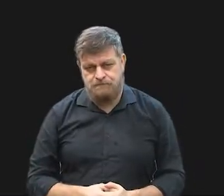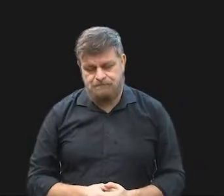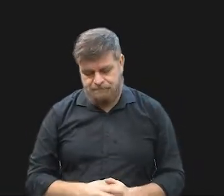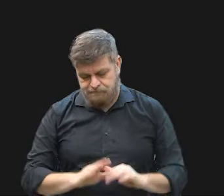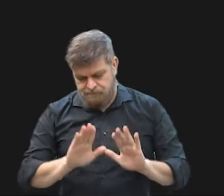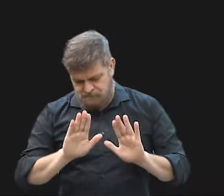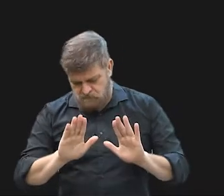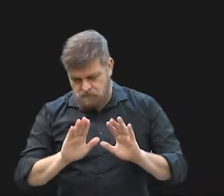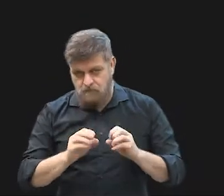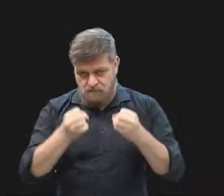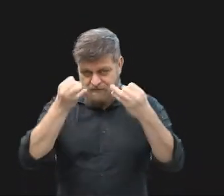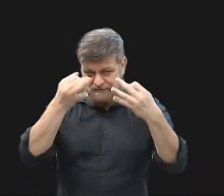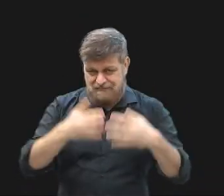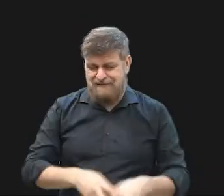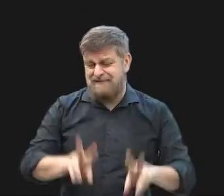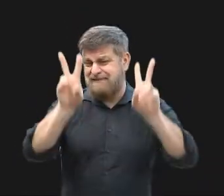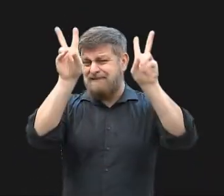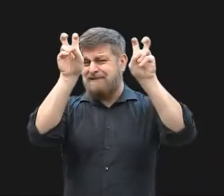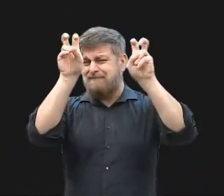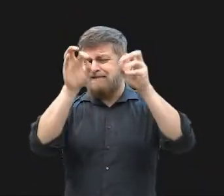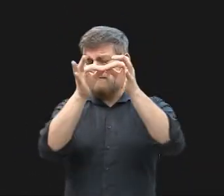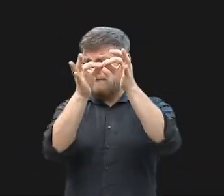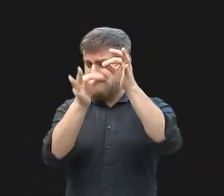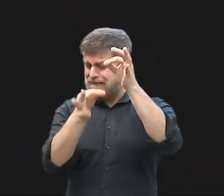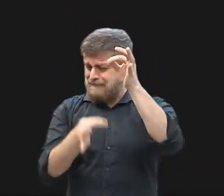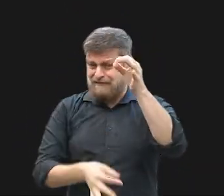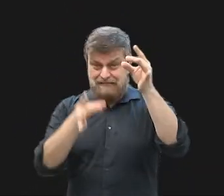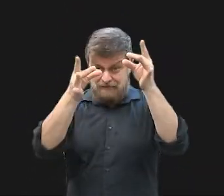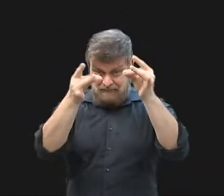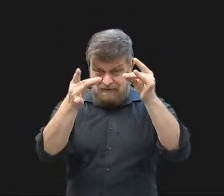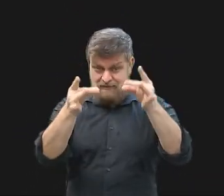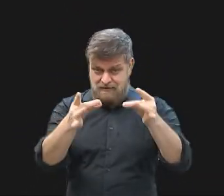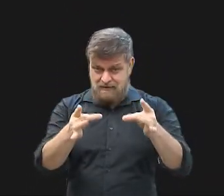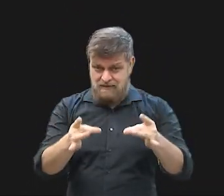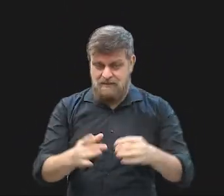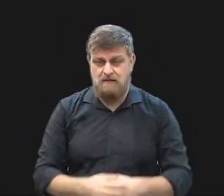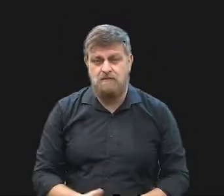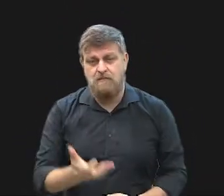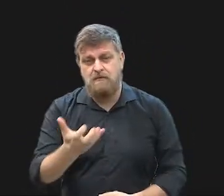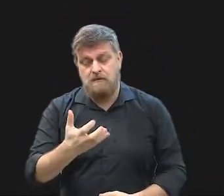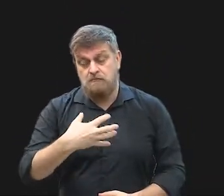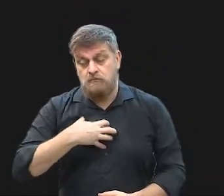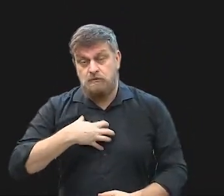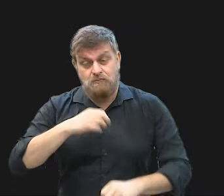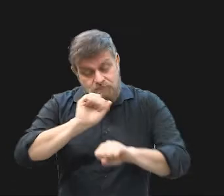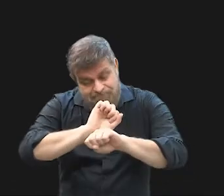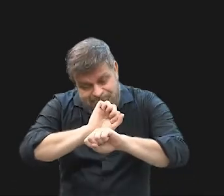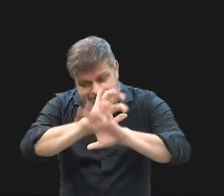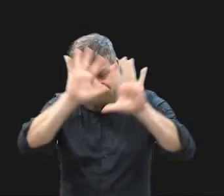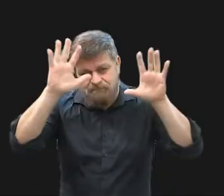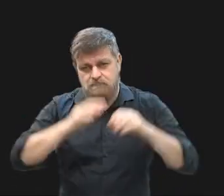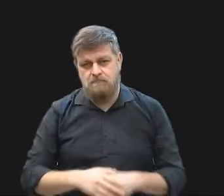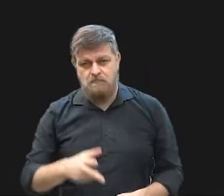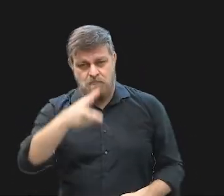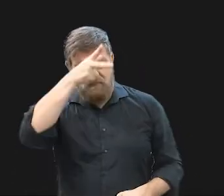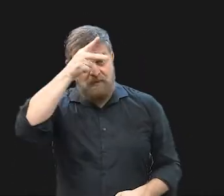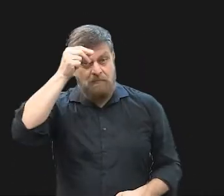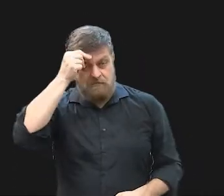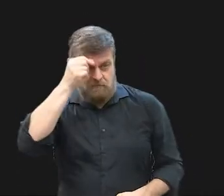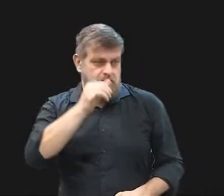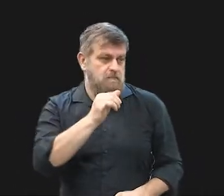Bom, esse é um assunto bem delicado e que, de uma forma muito clara, né? A prefeitura ela passou a